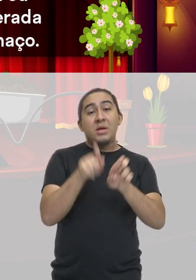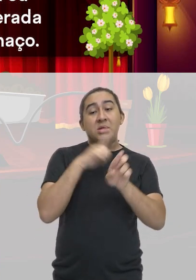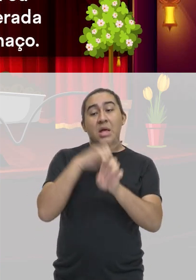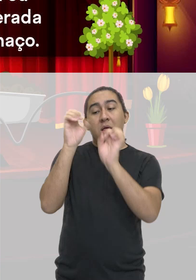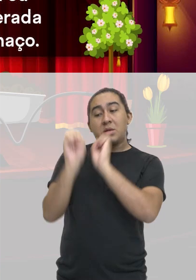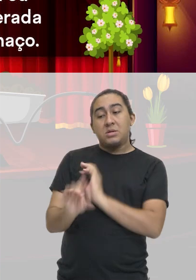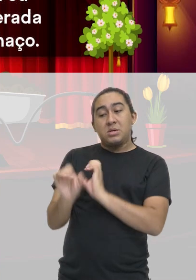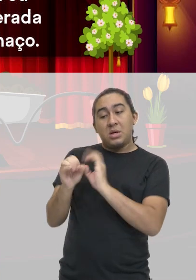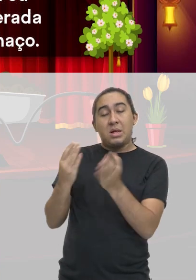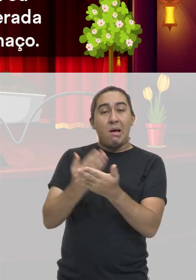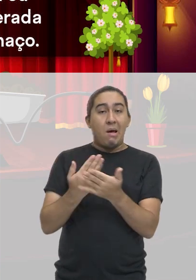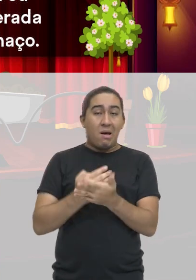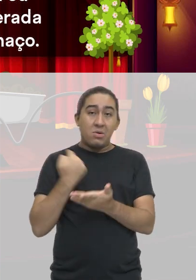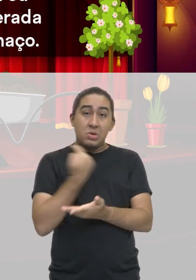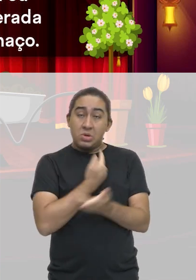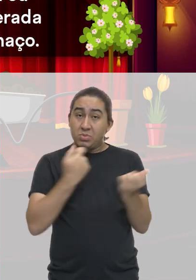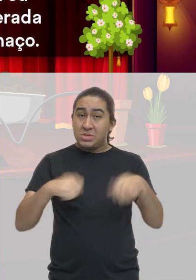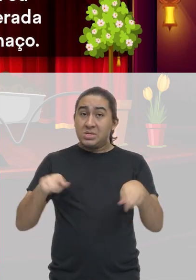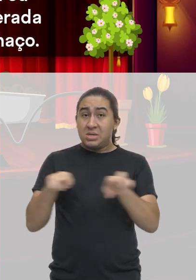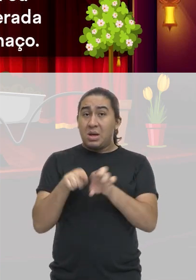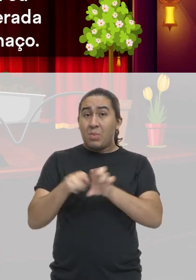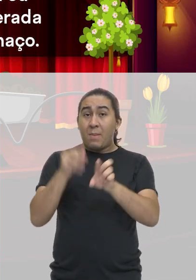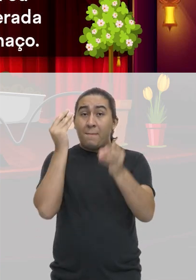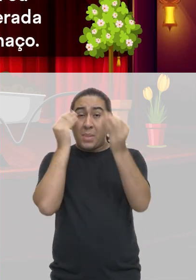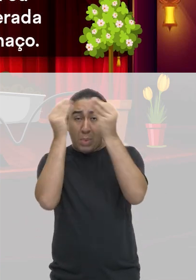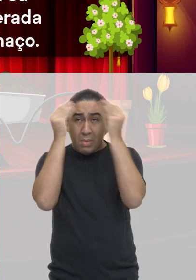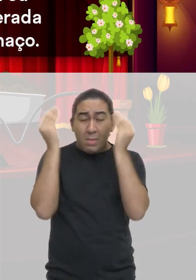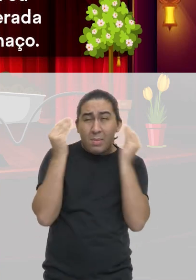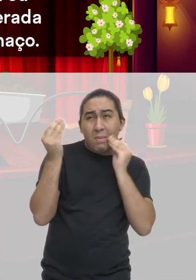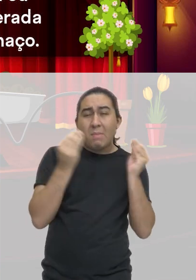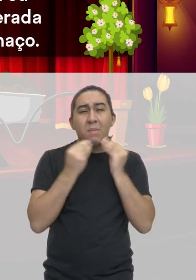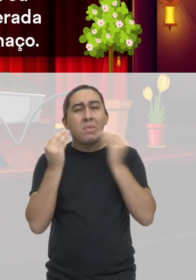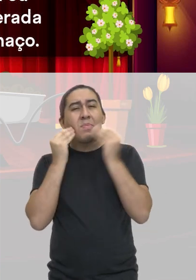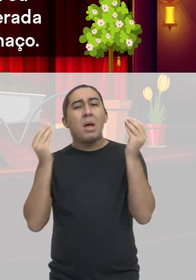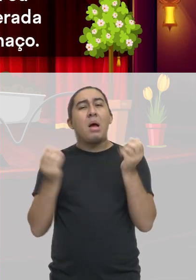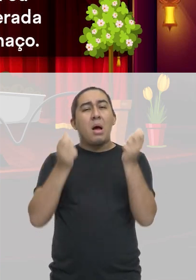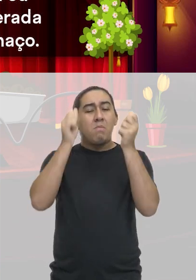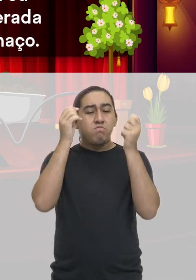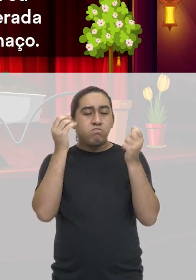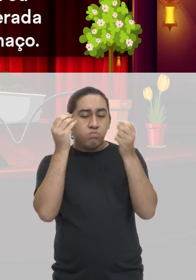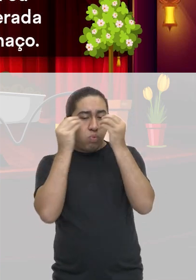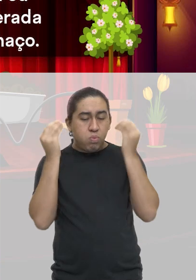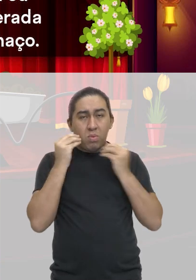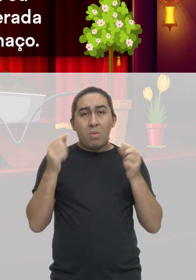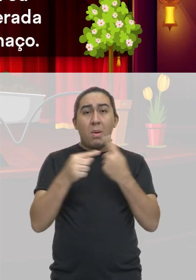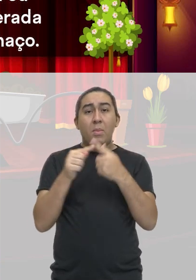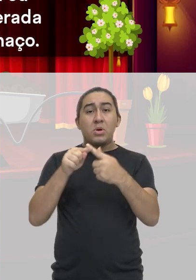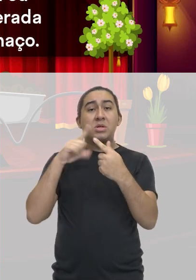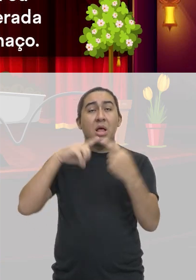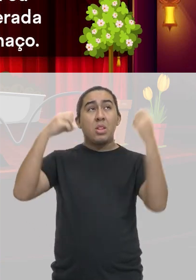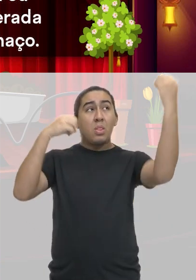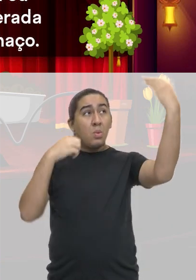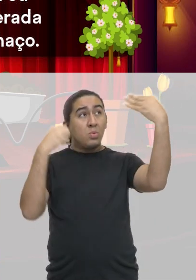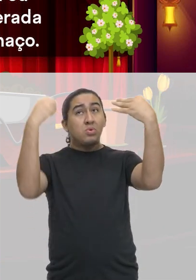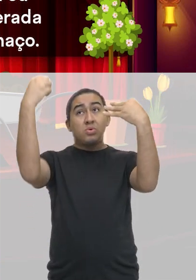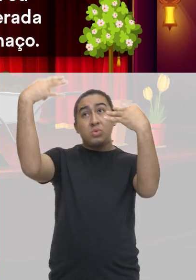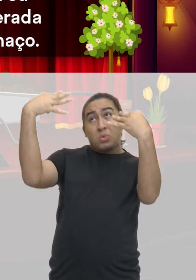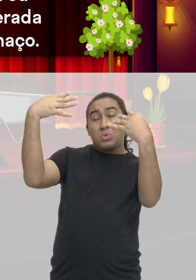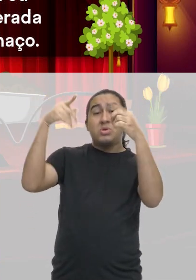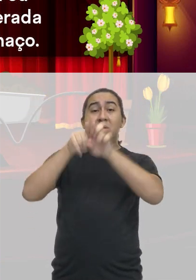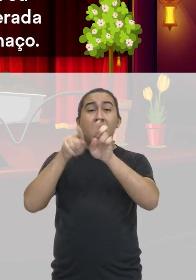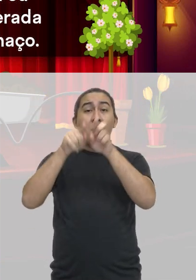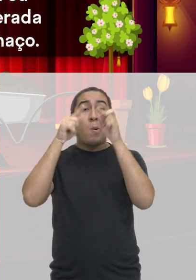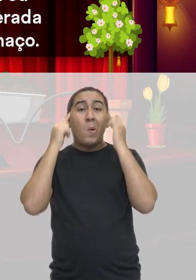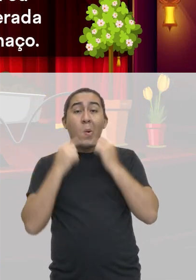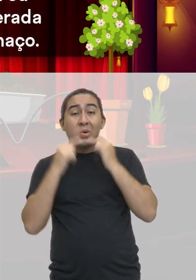essa aula, nós precisamos também passar alguma maquiagem por causa da iluminação e etc., para o nosso rosto não